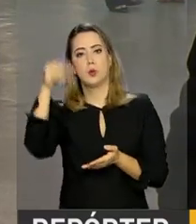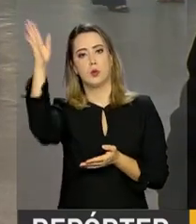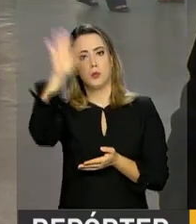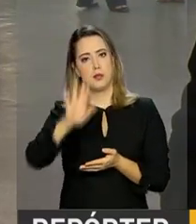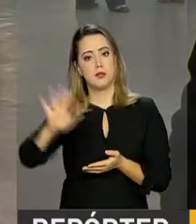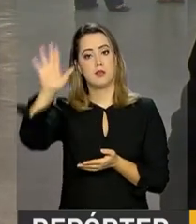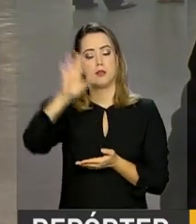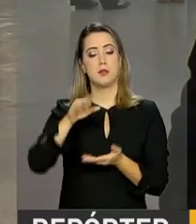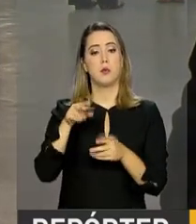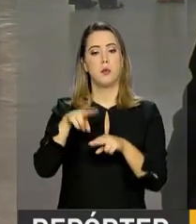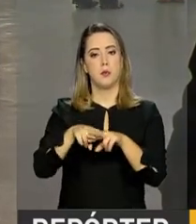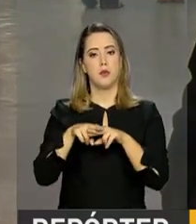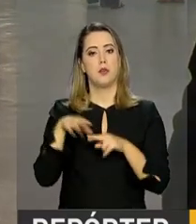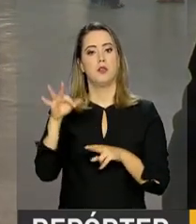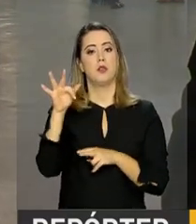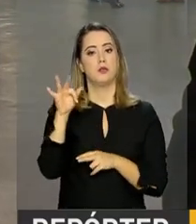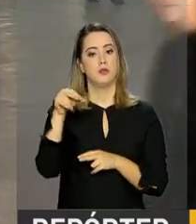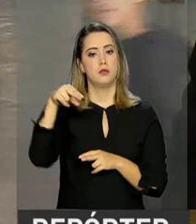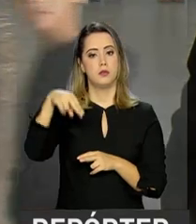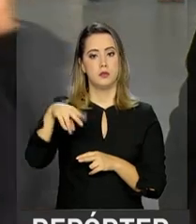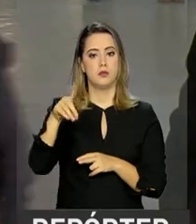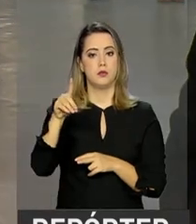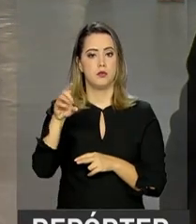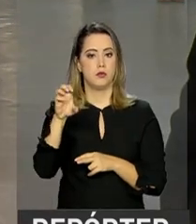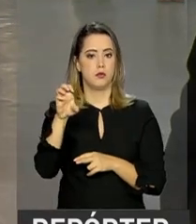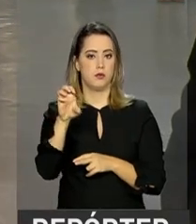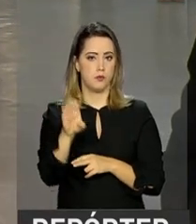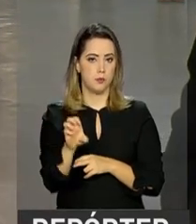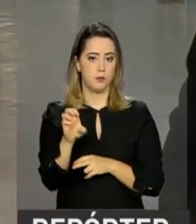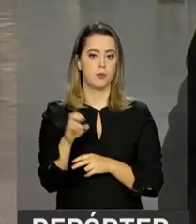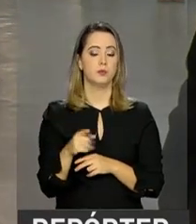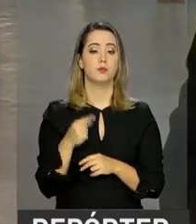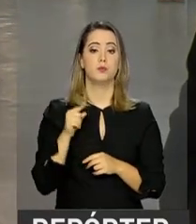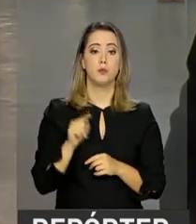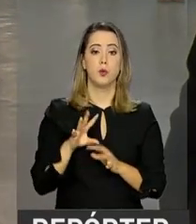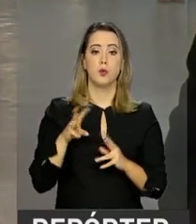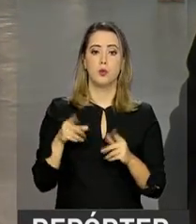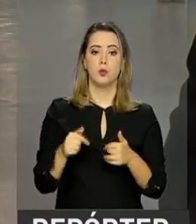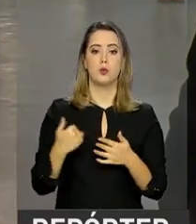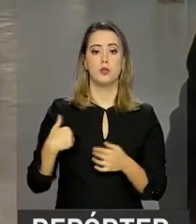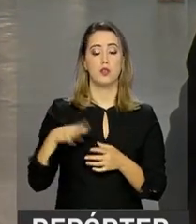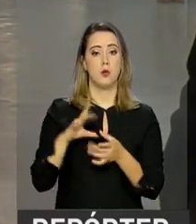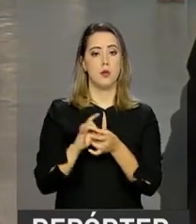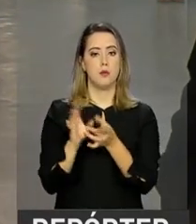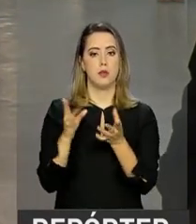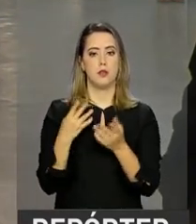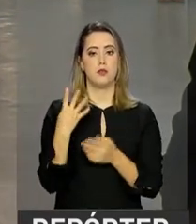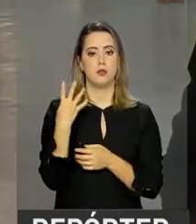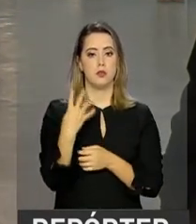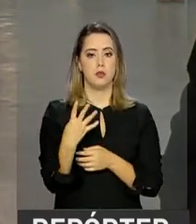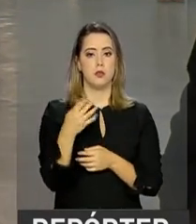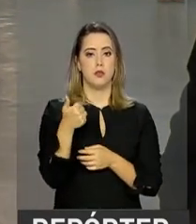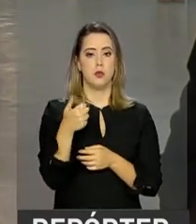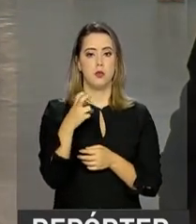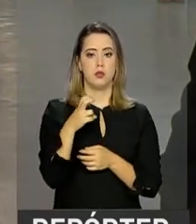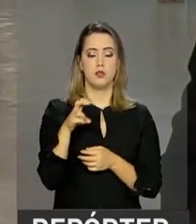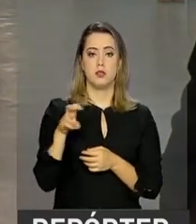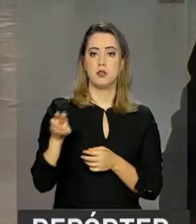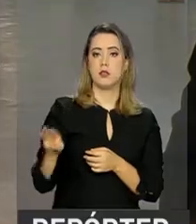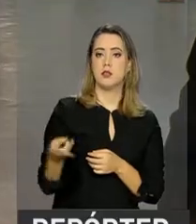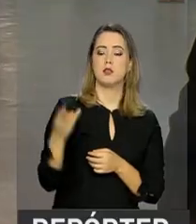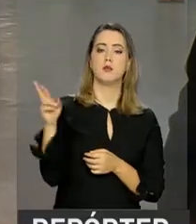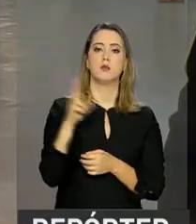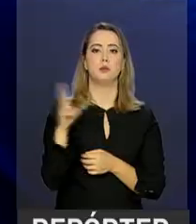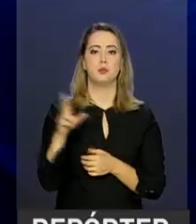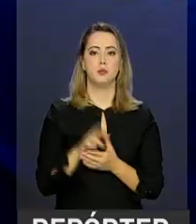Fundo Nacional de Desenvolvimento da Educação, o FNDE. No total, foram liberados 415 milhões